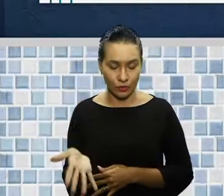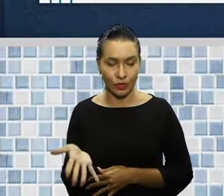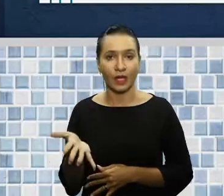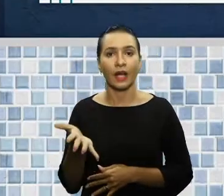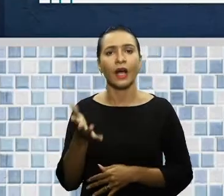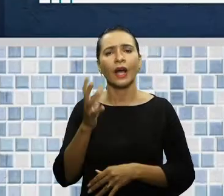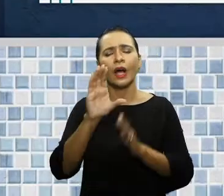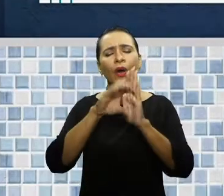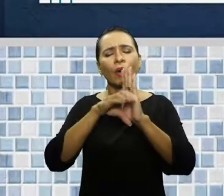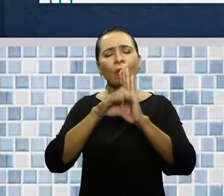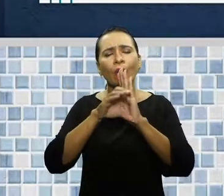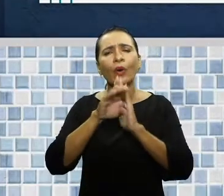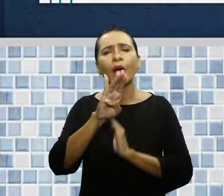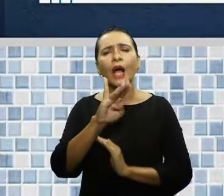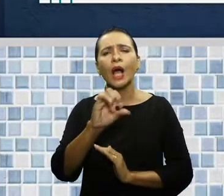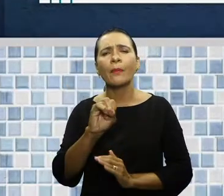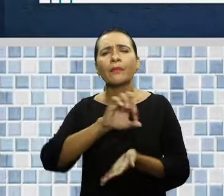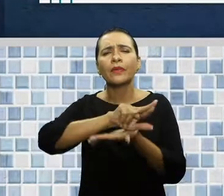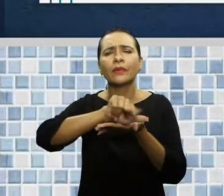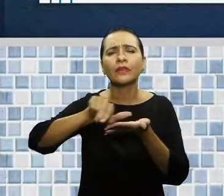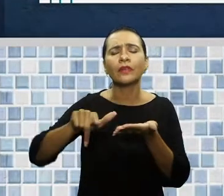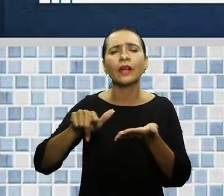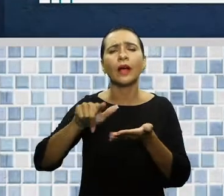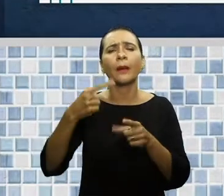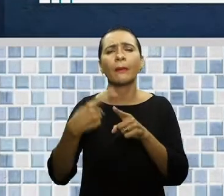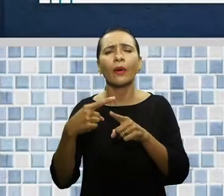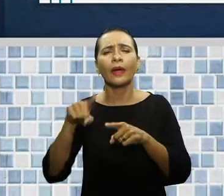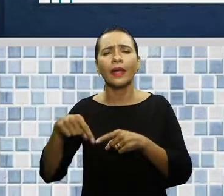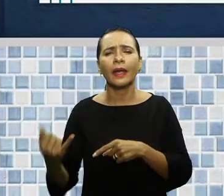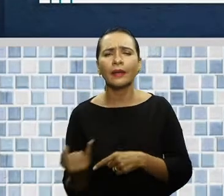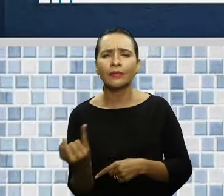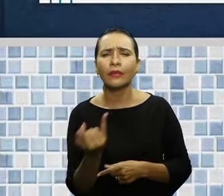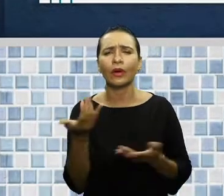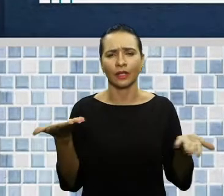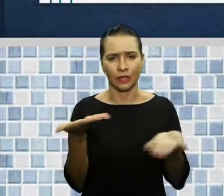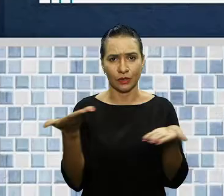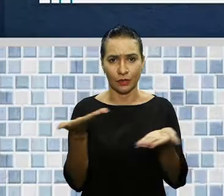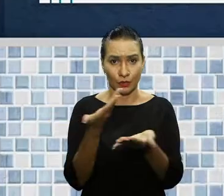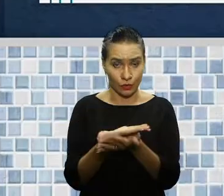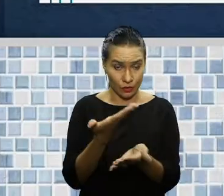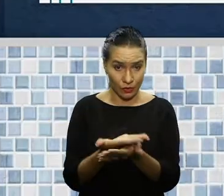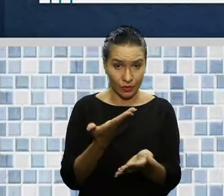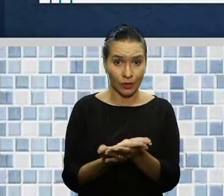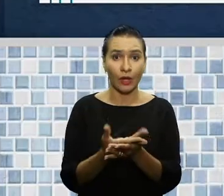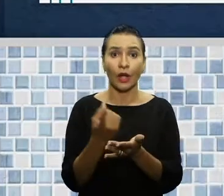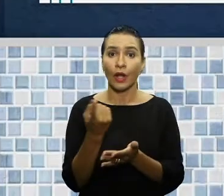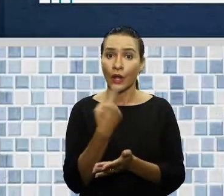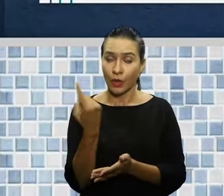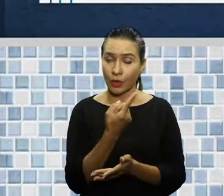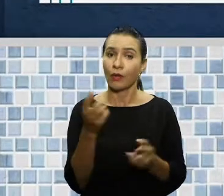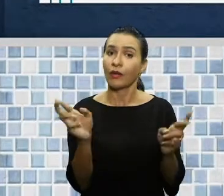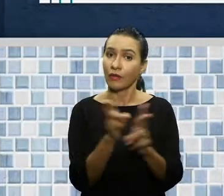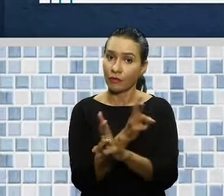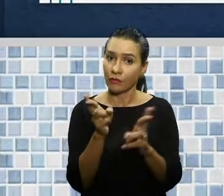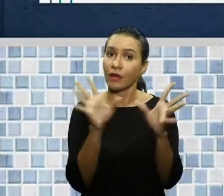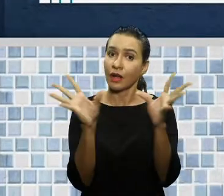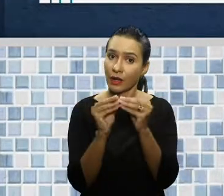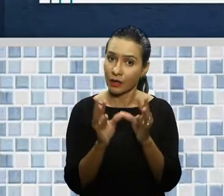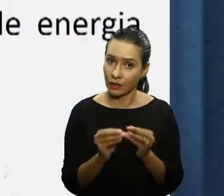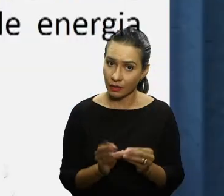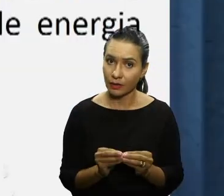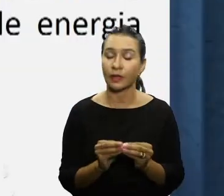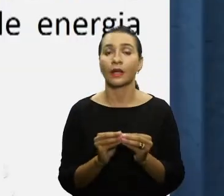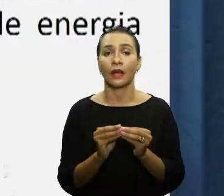biodiversidade, porque eles serão importantes para essa aula de hoje. Nós vamos tentar sintetizar as relações que existem entre os